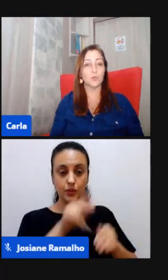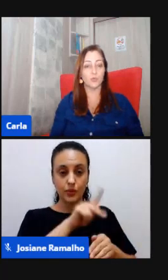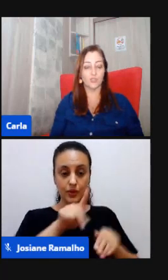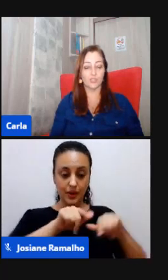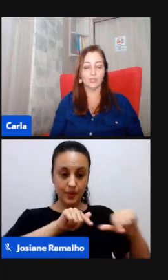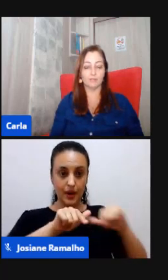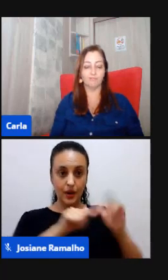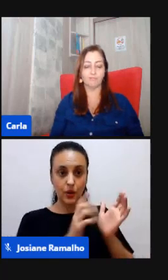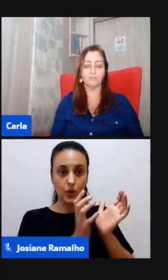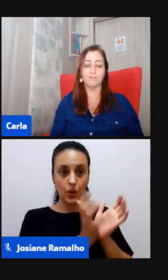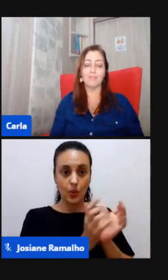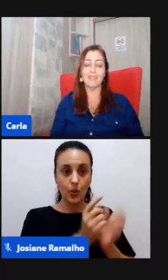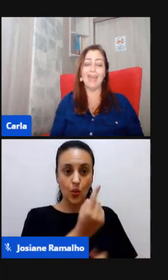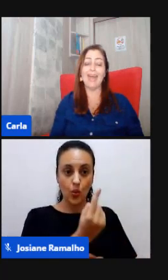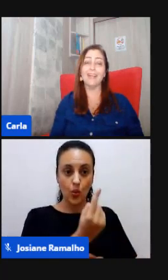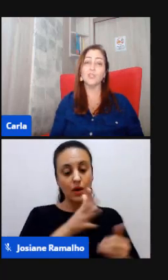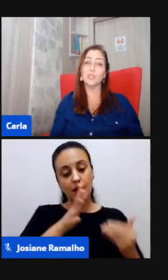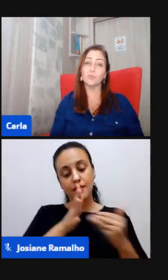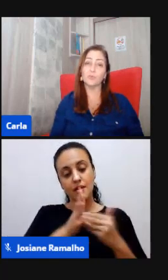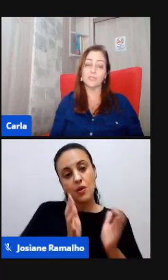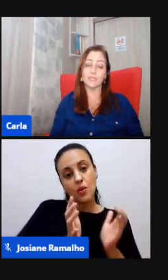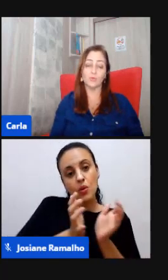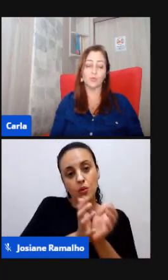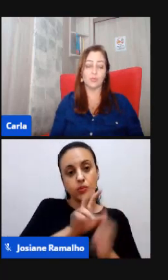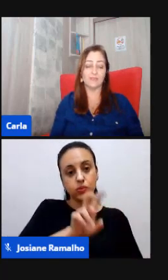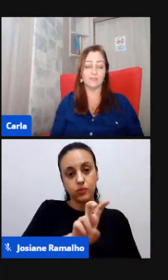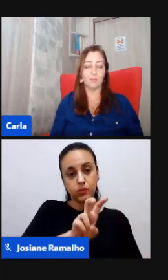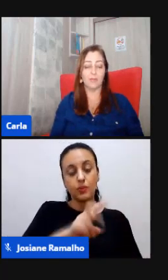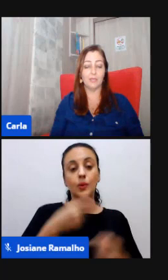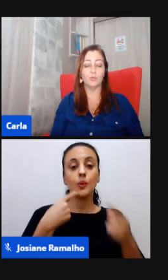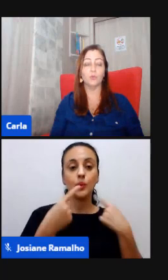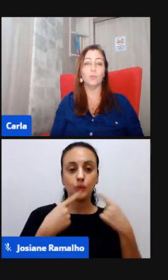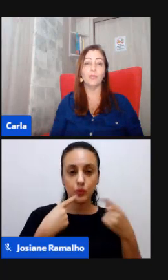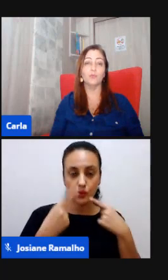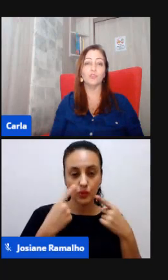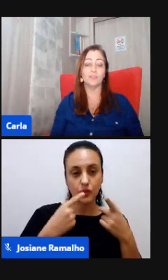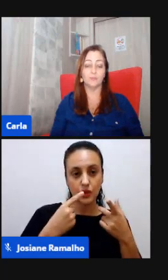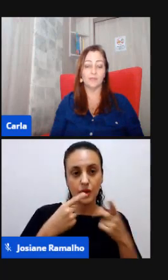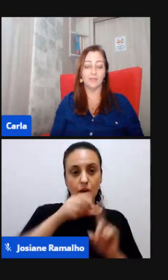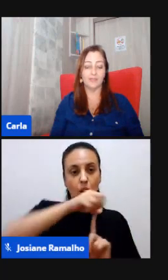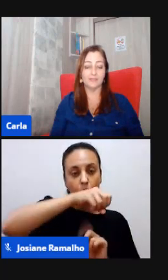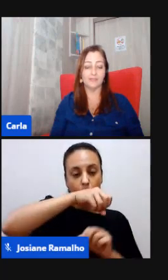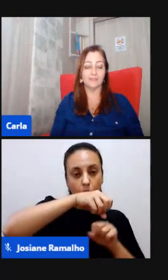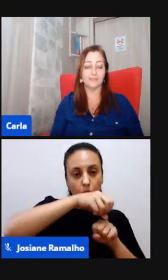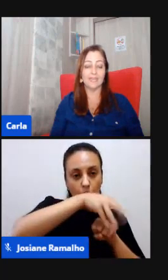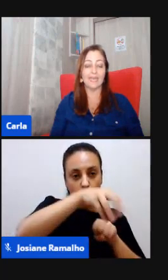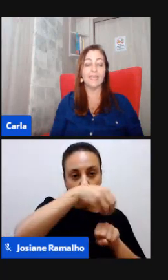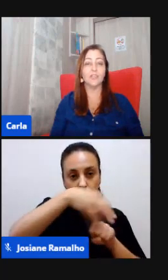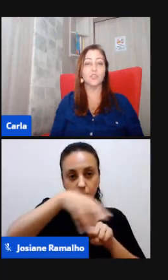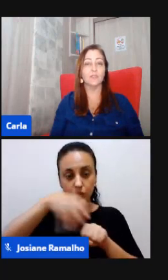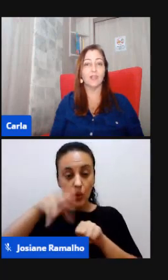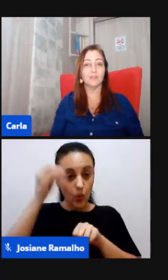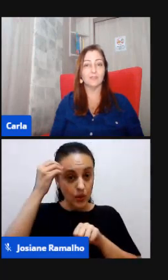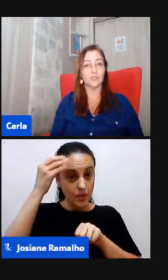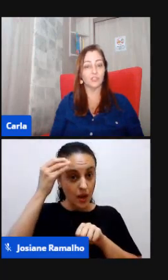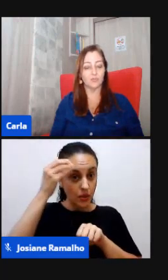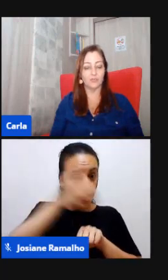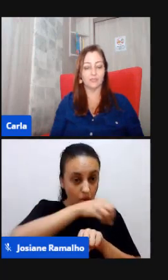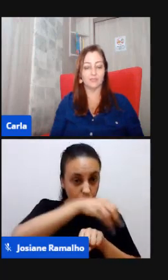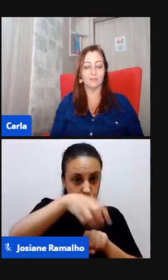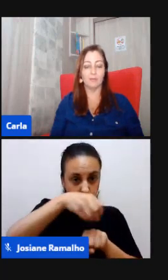Será discutida a distribuição de conhecimento por meio de experiências e